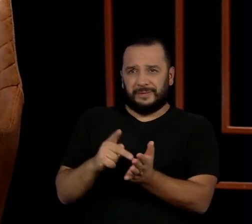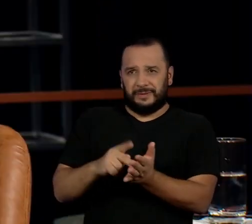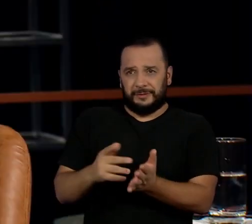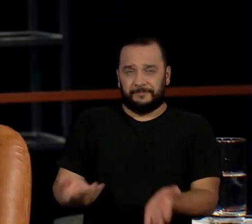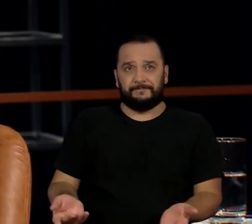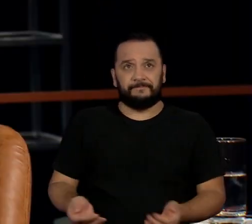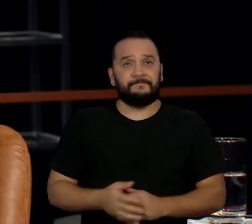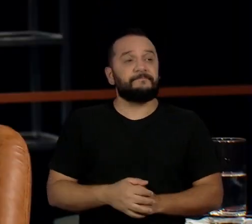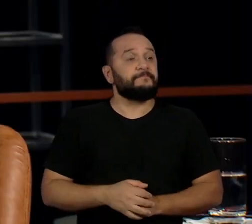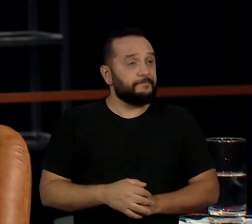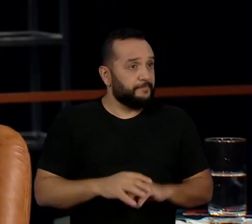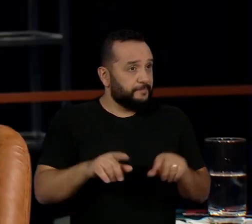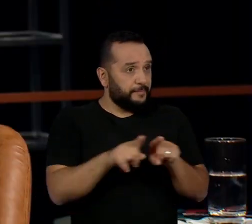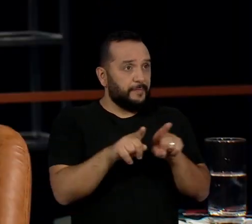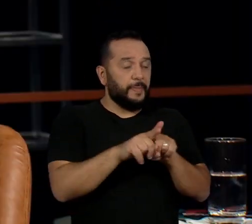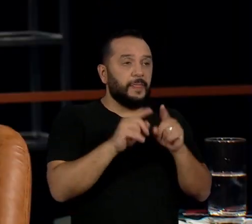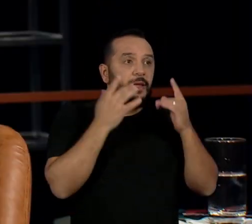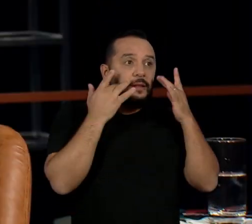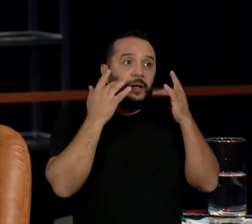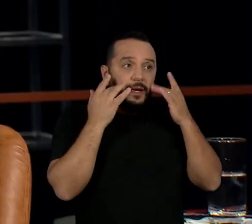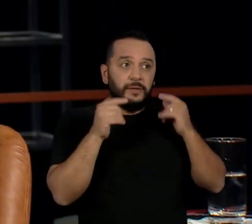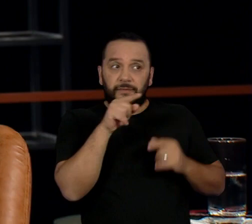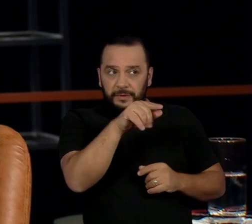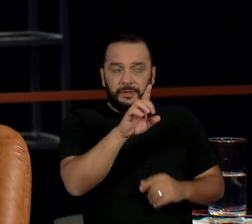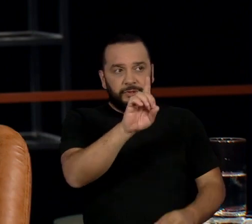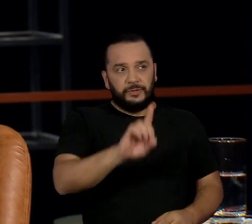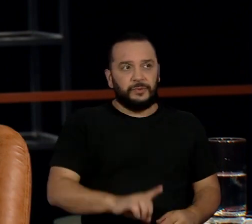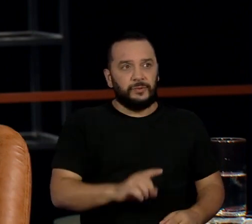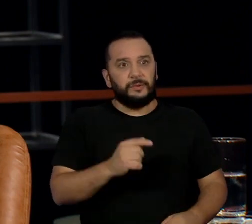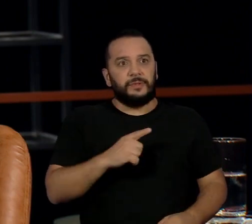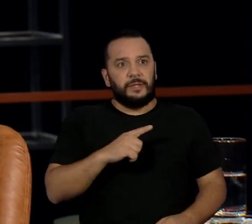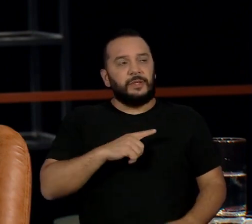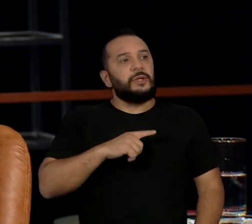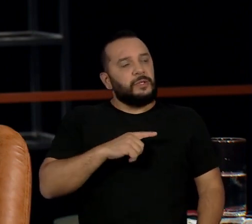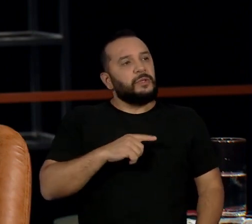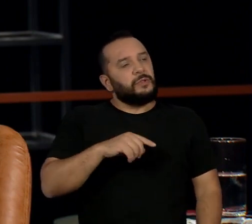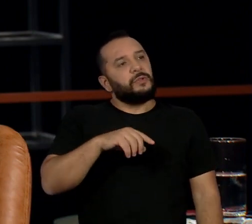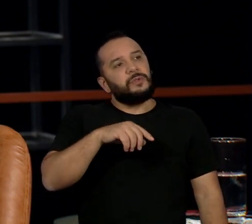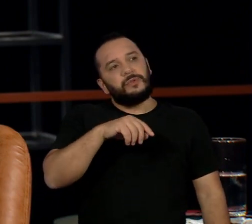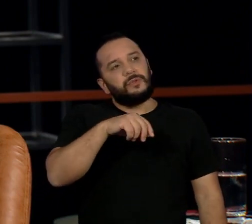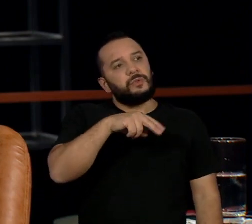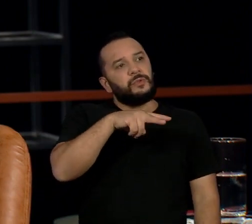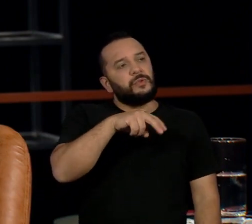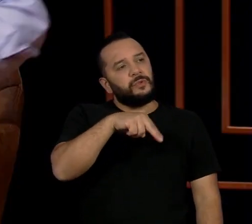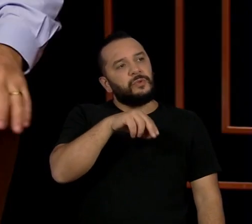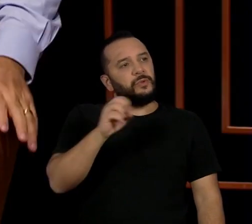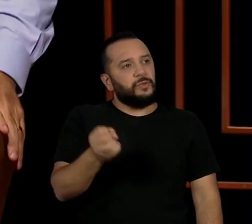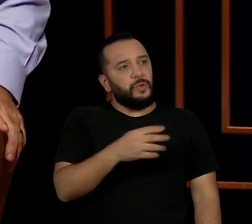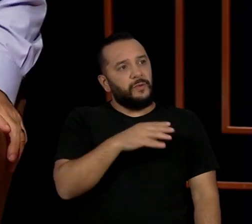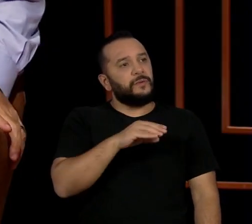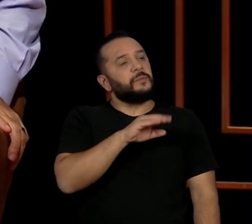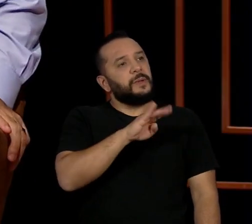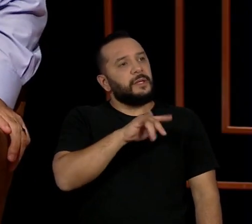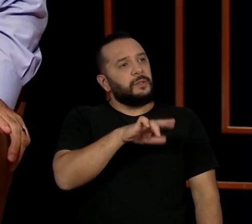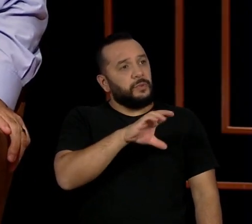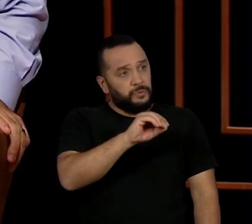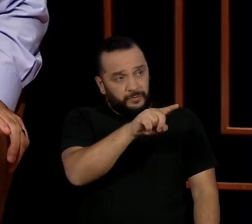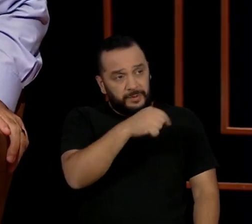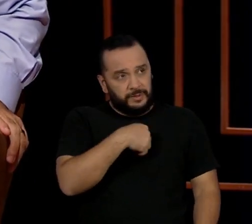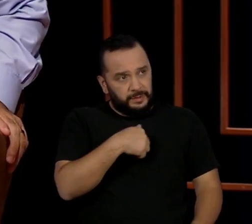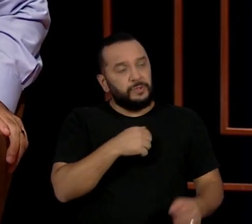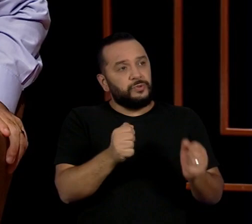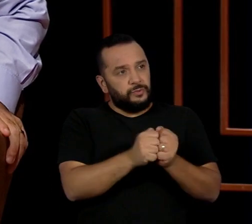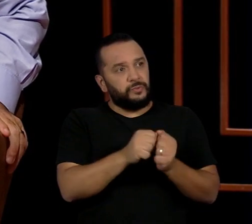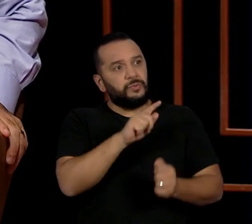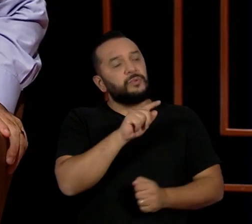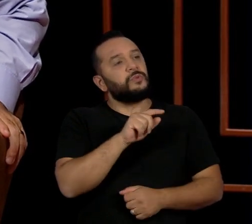Agora, inclusive nesse espetáculo você dirigiu, Novos Baianos, você incluiu o João Gilberto nele. Porque tem a hora... Porque o